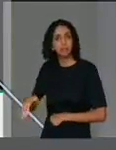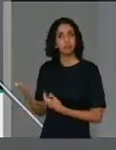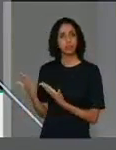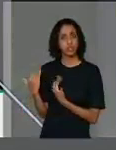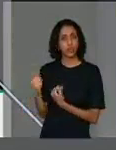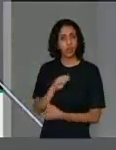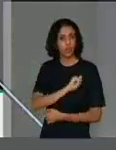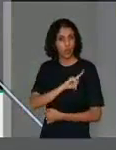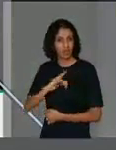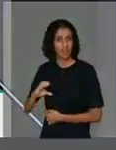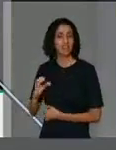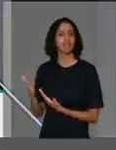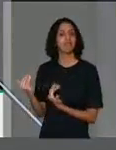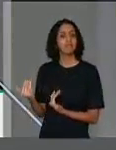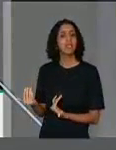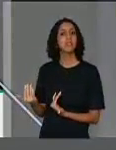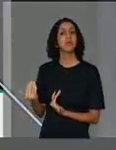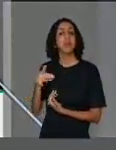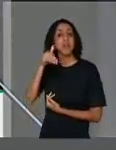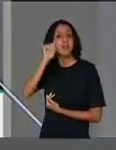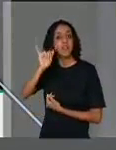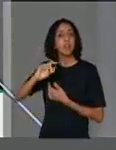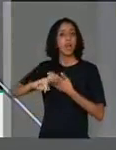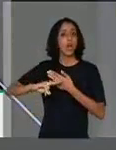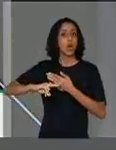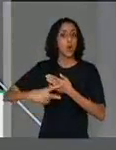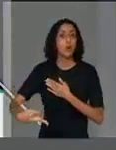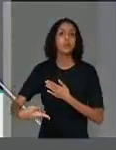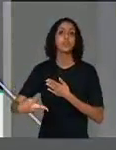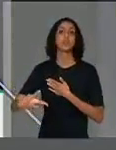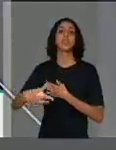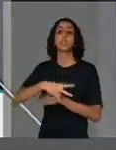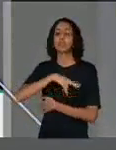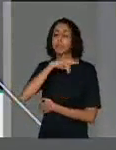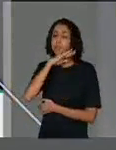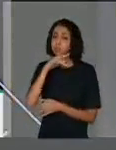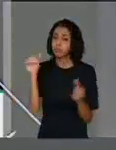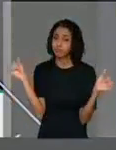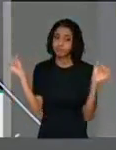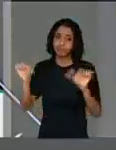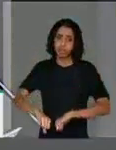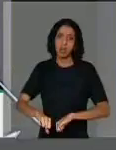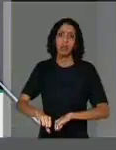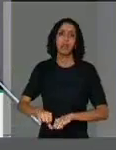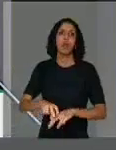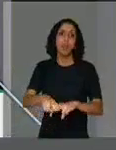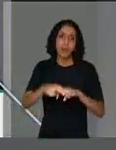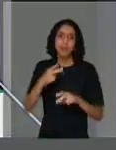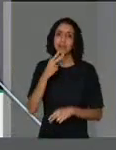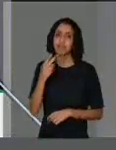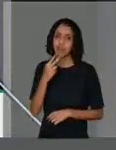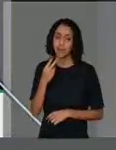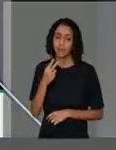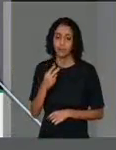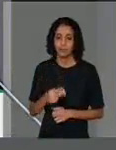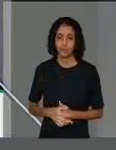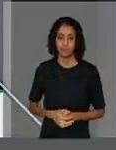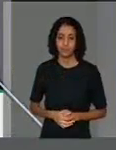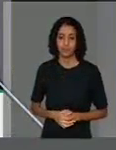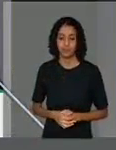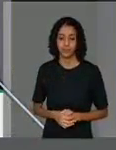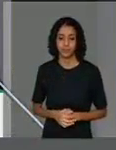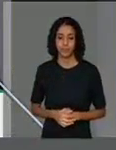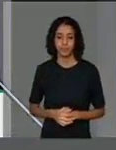e jovens das consequências devastadoras do tabagismo.